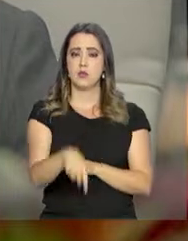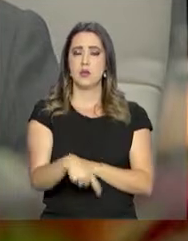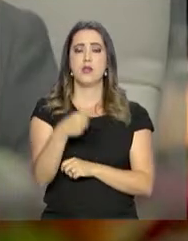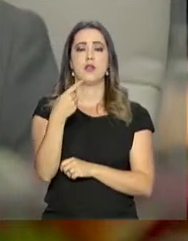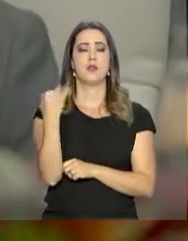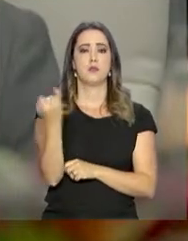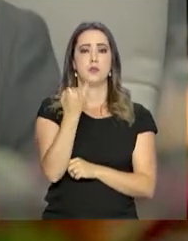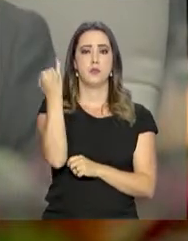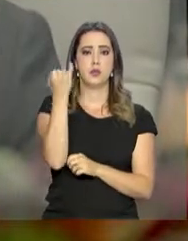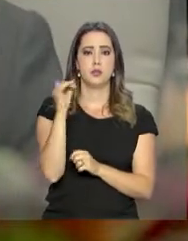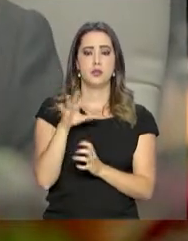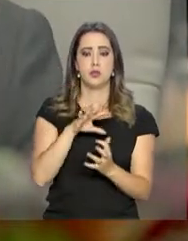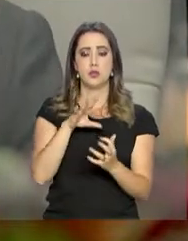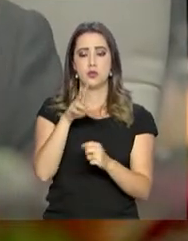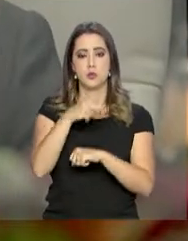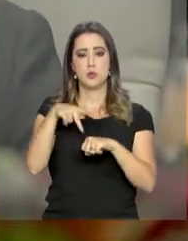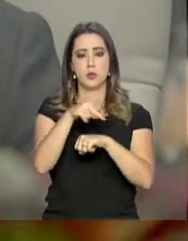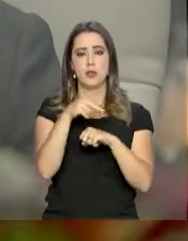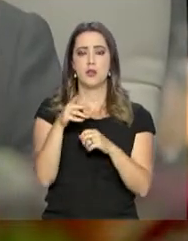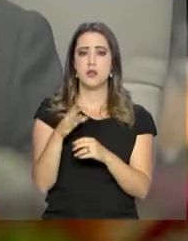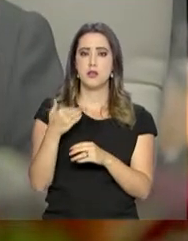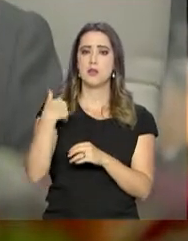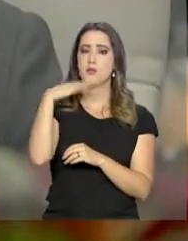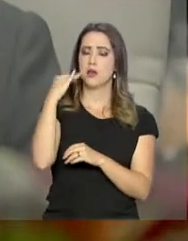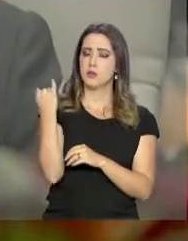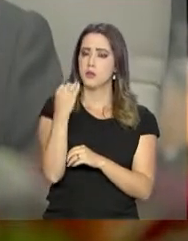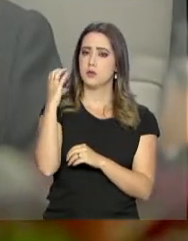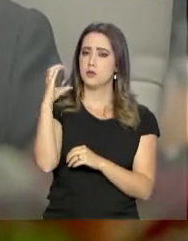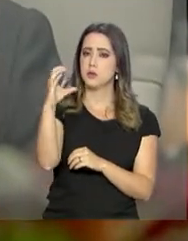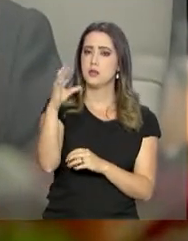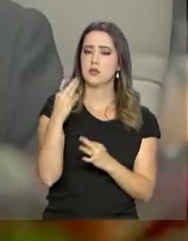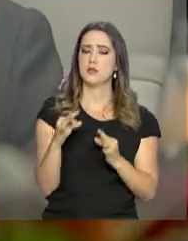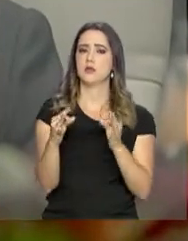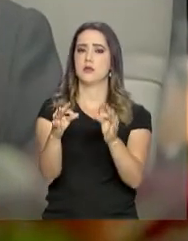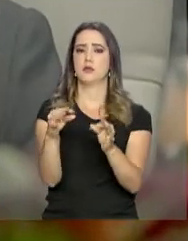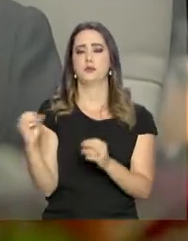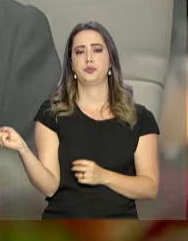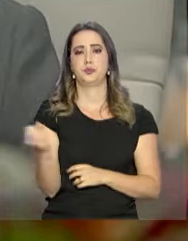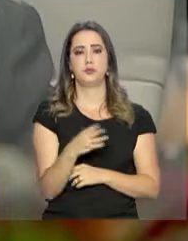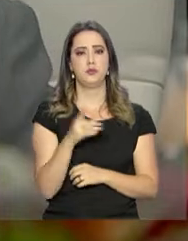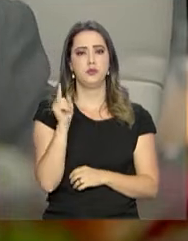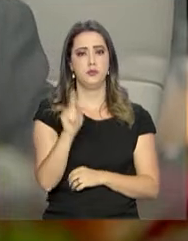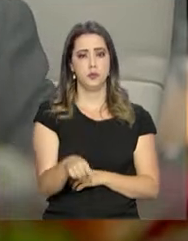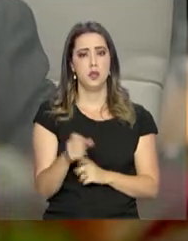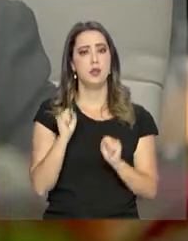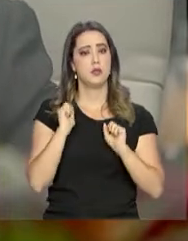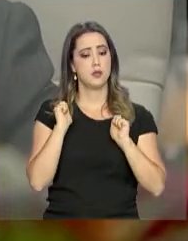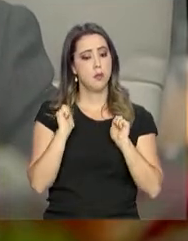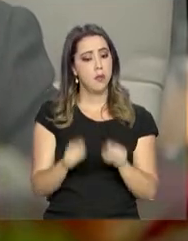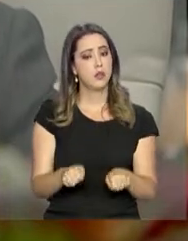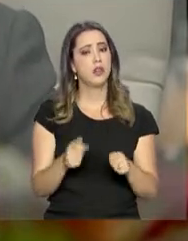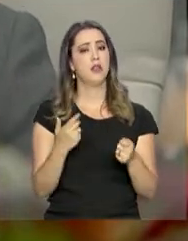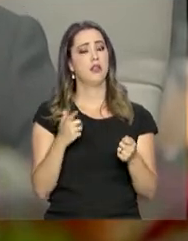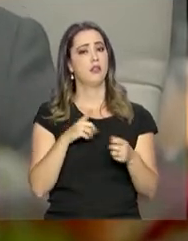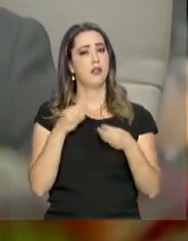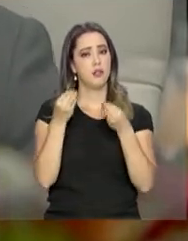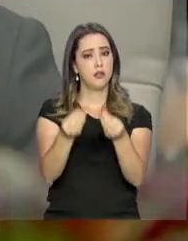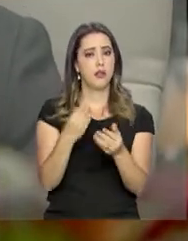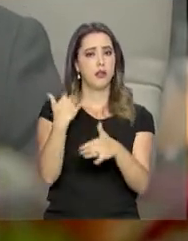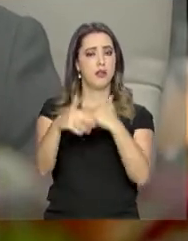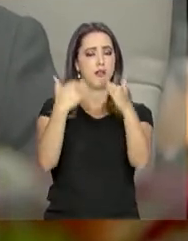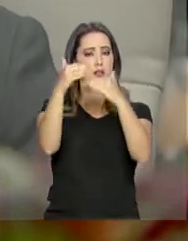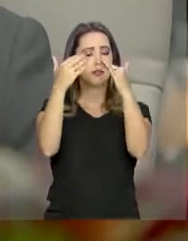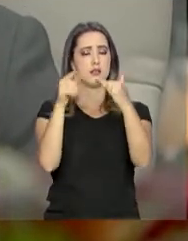vantagens competitivas em ciência, tecnologia e inovação. É essa capacidade que traz